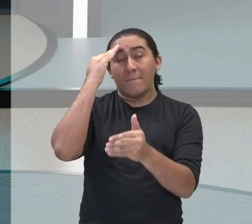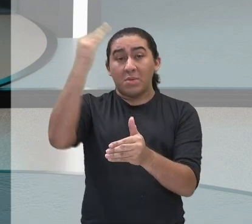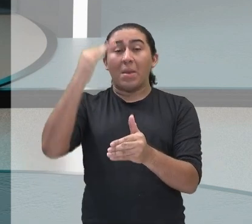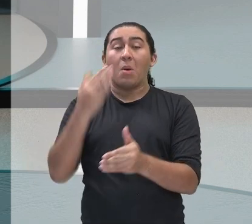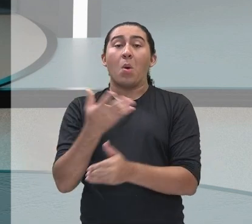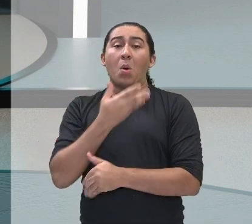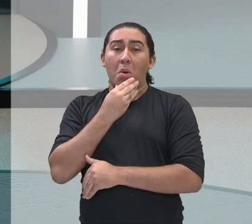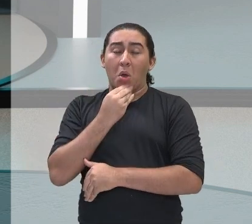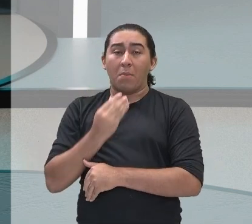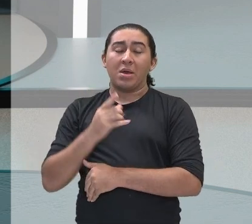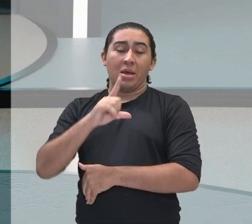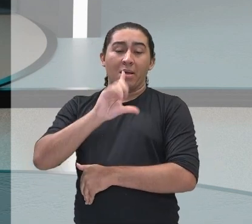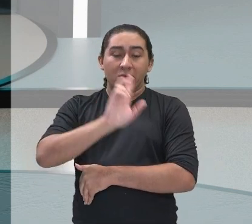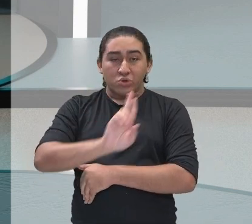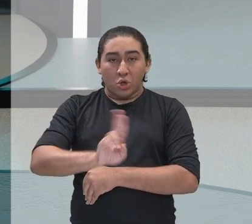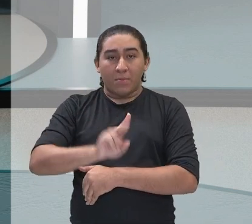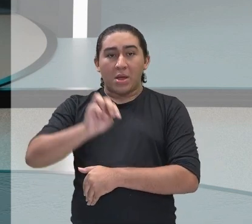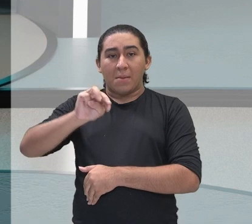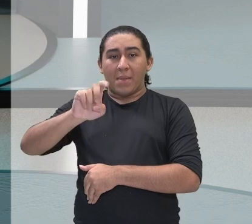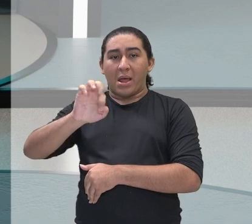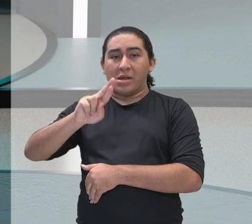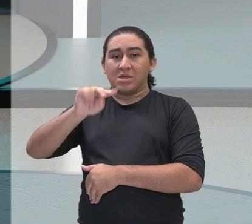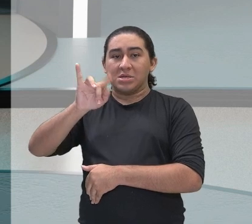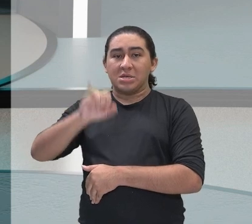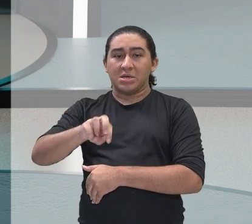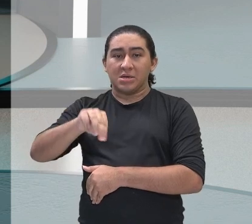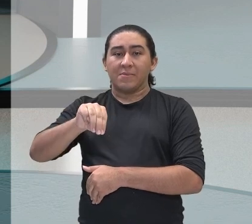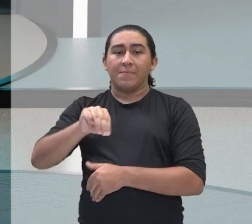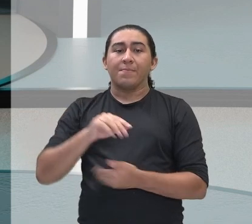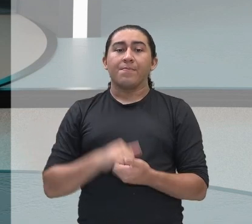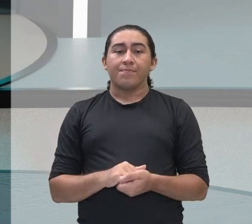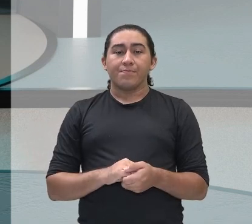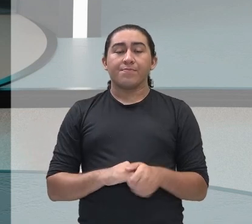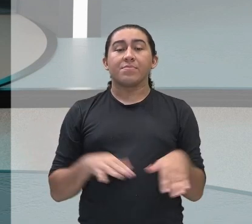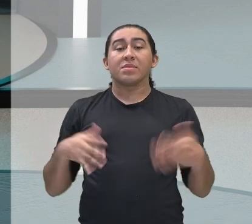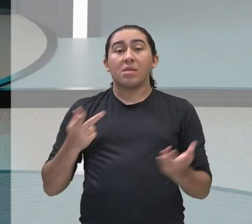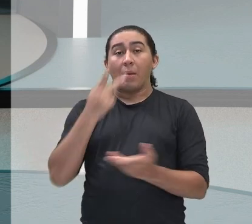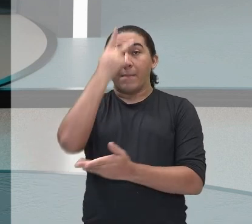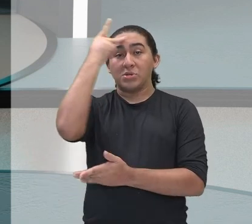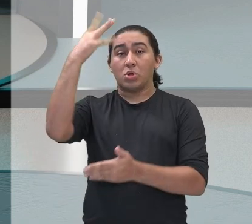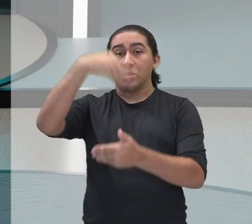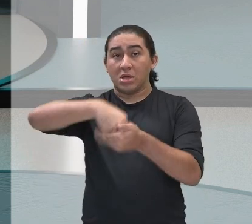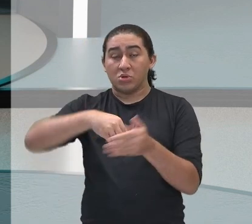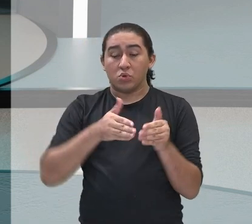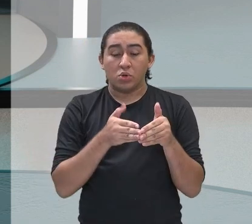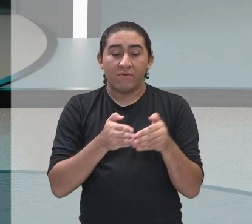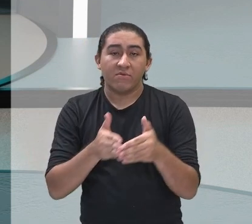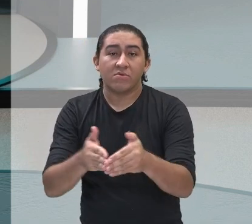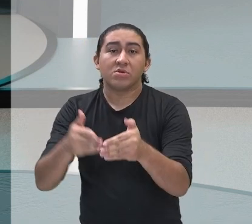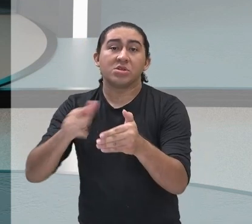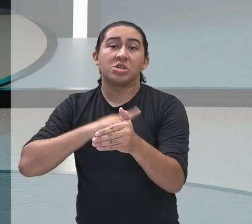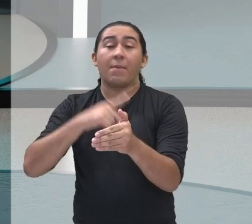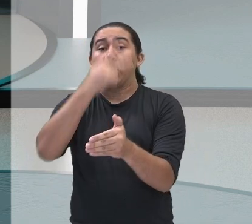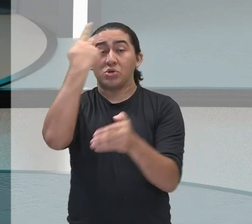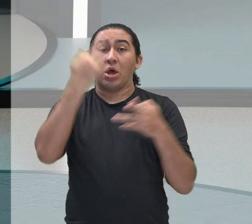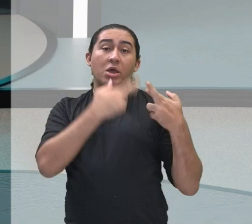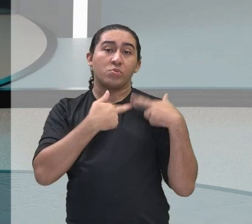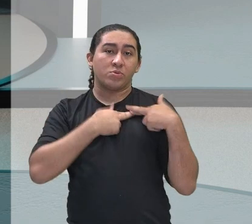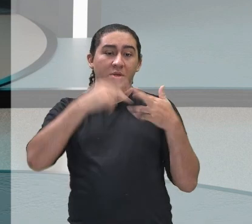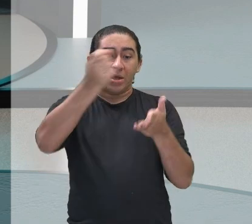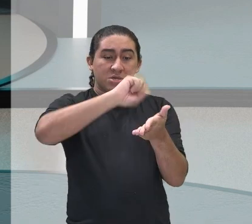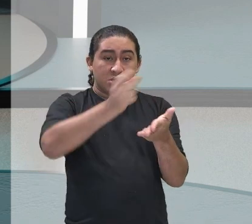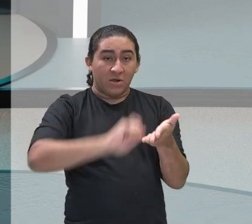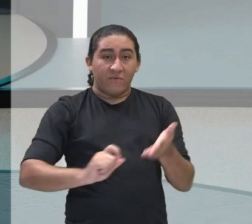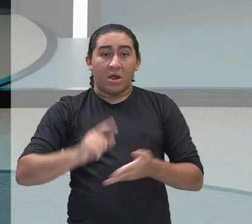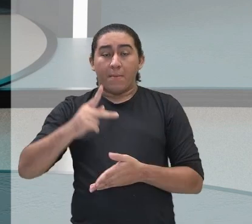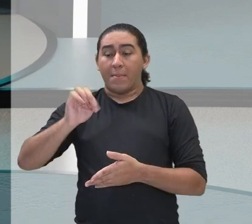de Souza. Então, uma pessoa dentro dessa capitania, que era o escrivão, o Pero Lopes